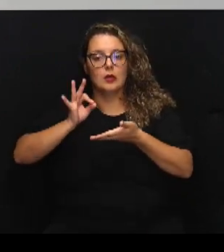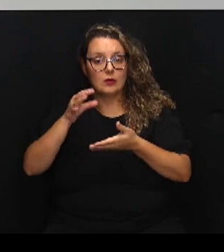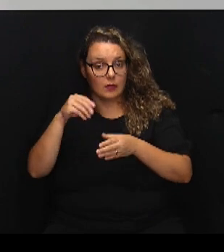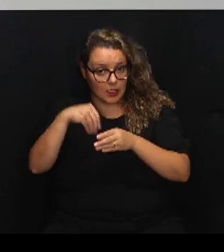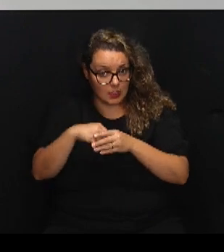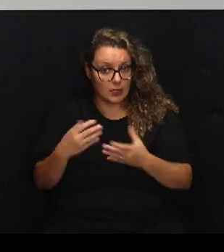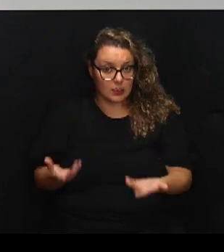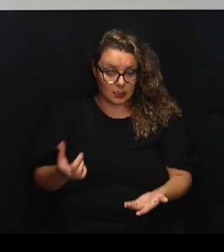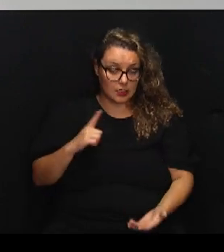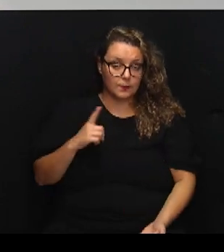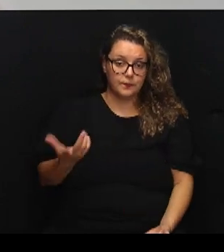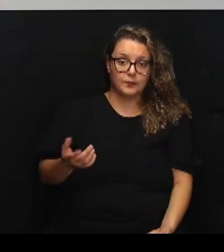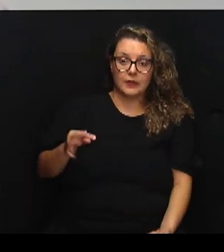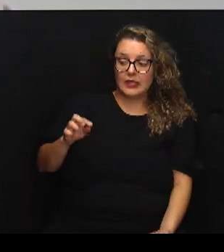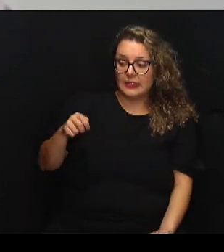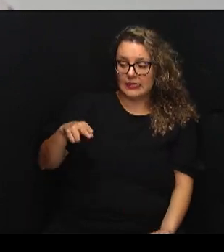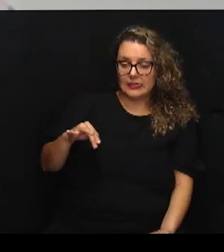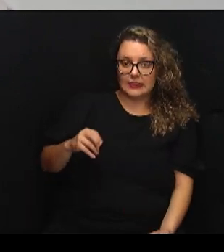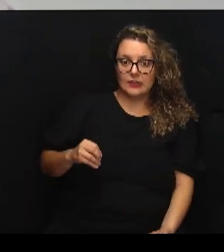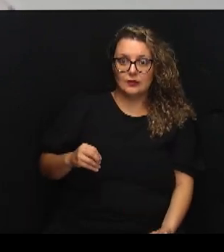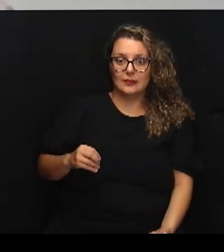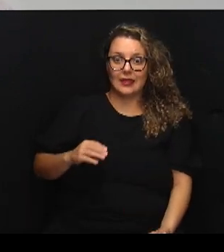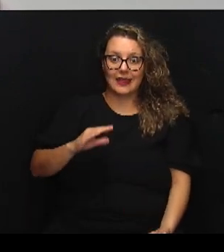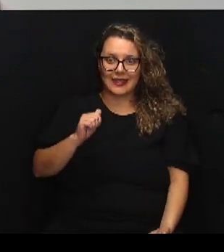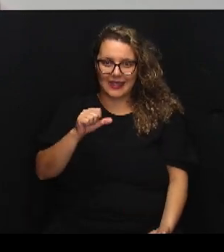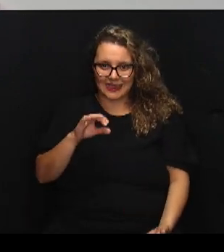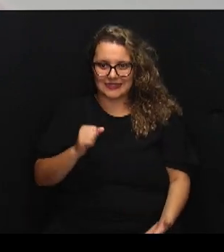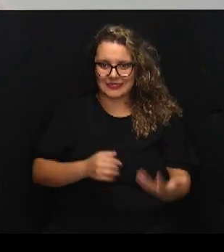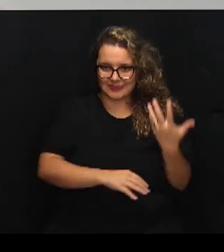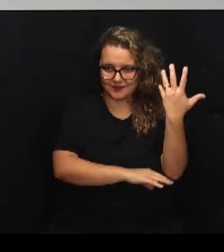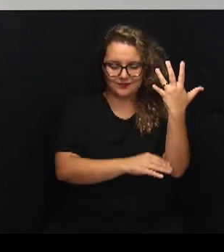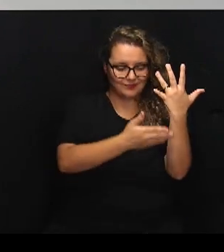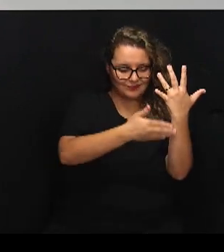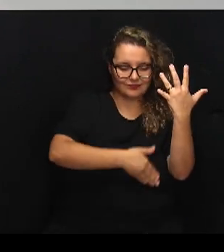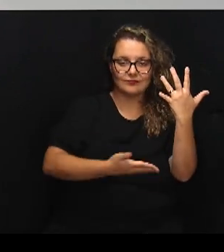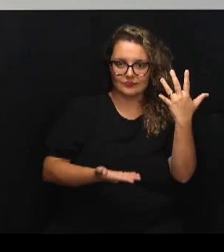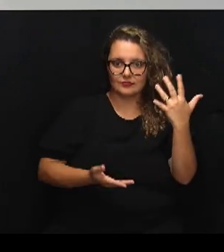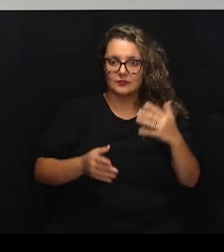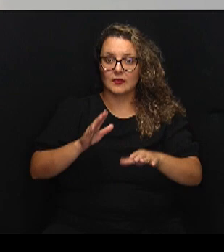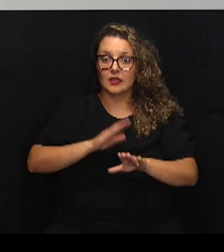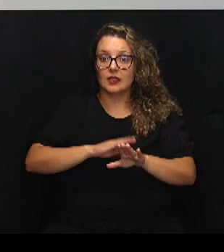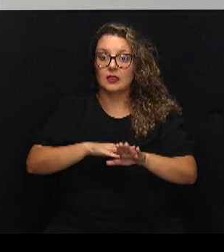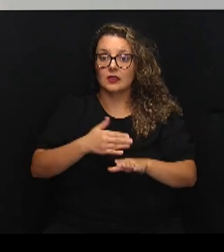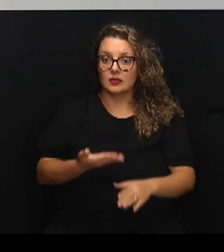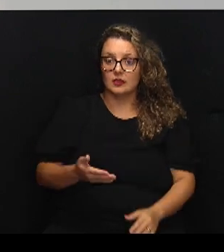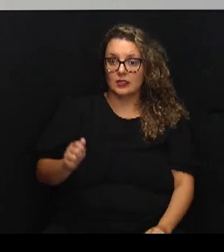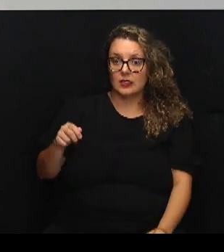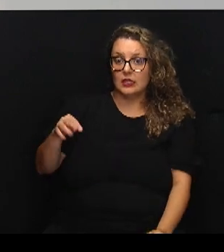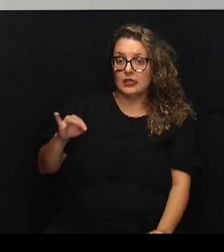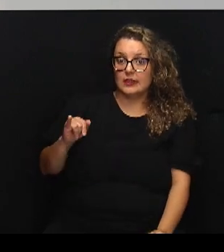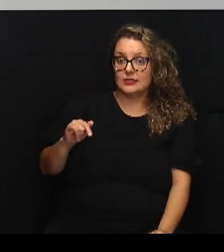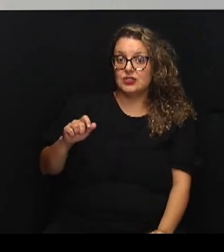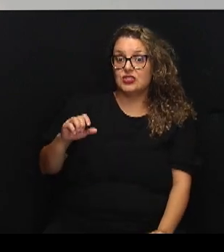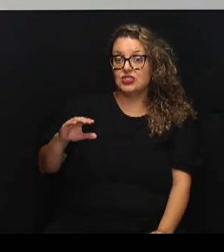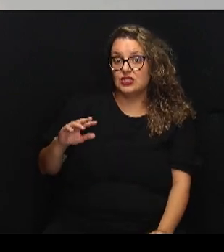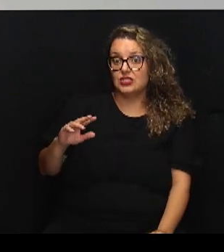Que tem no café. Esse tanino, na casca dessas árvores, eles têm uma ação que a gente diz que